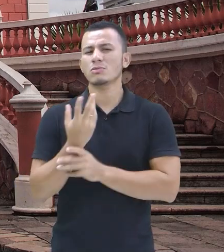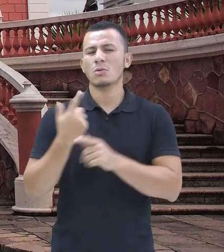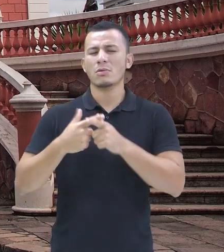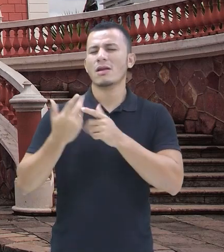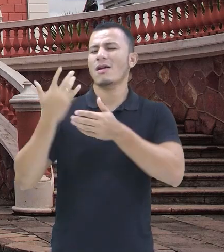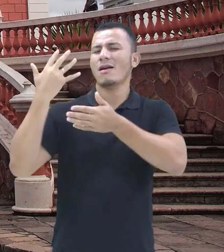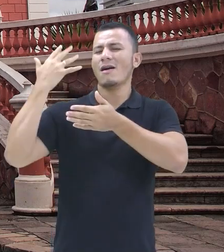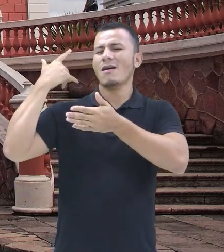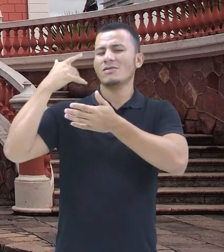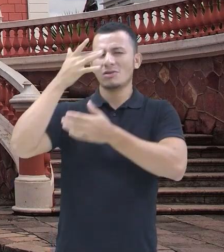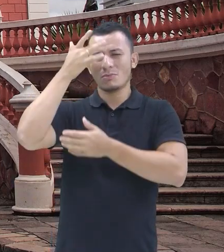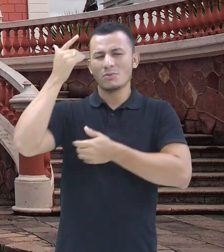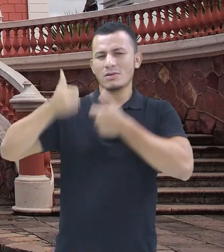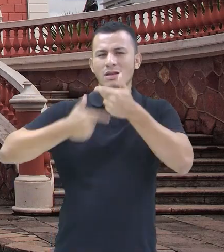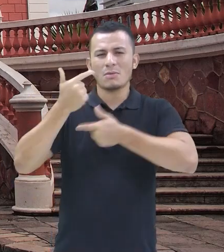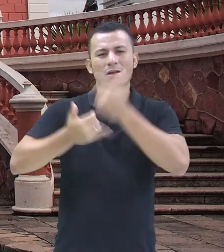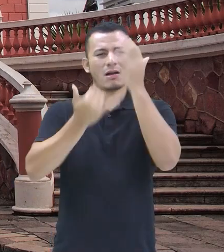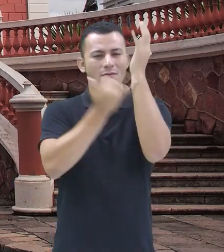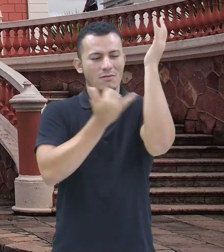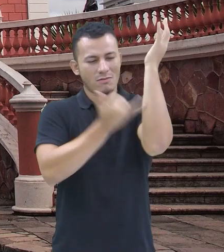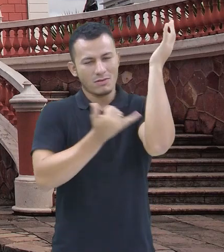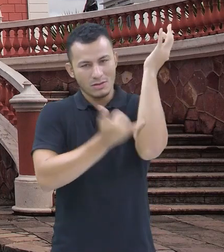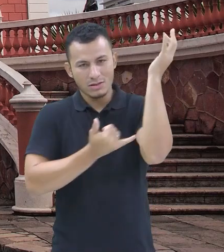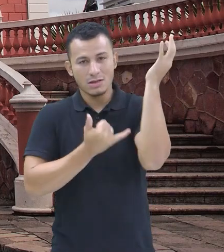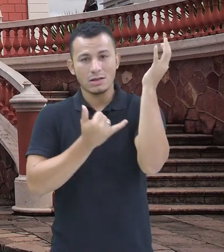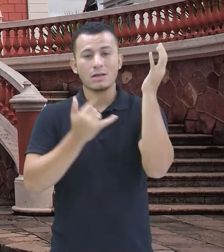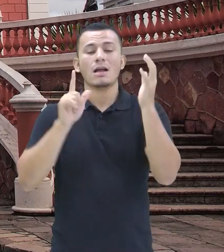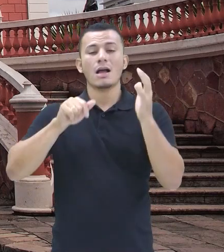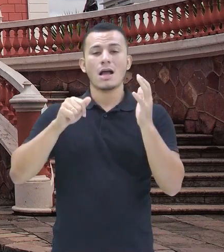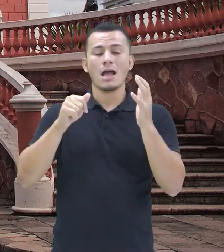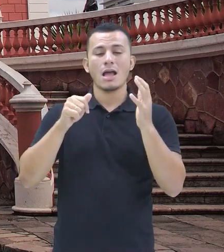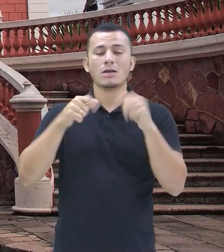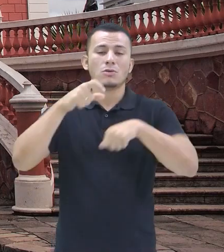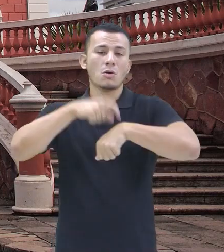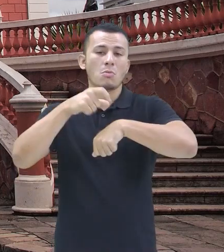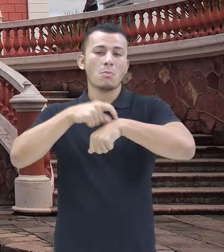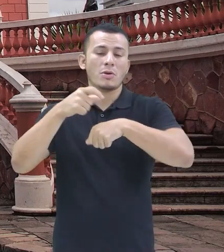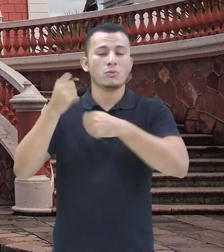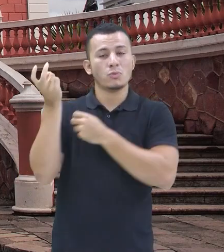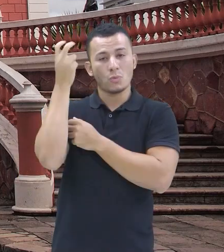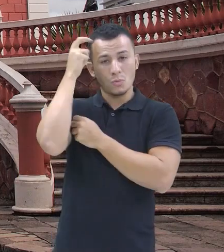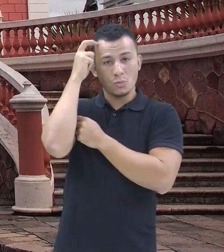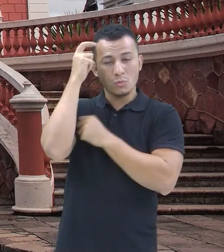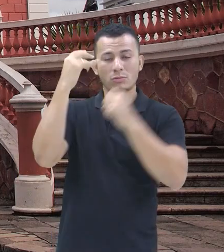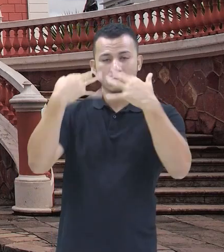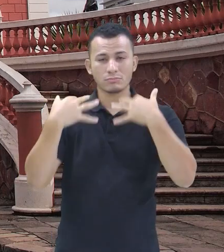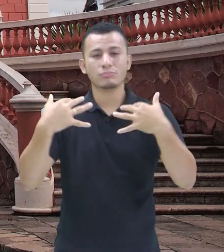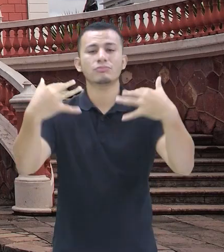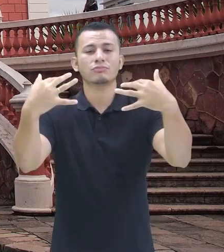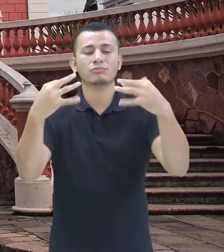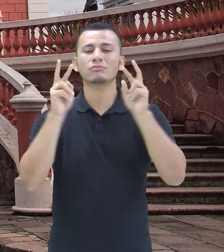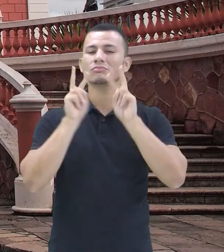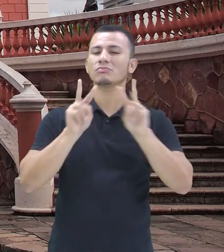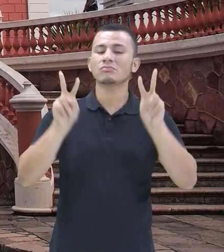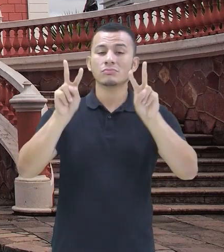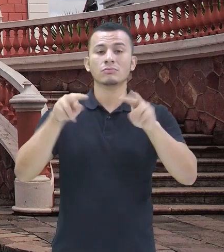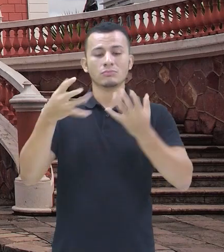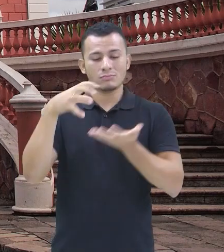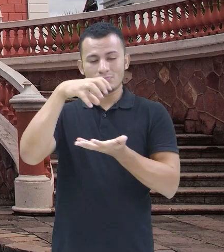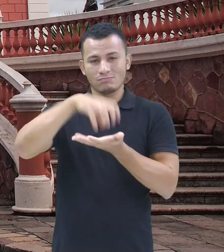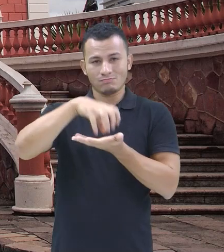né, da borracha, do ouro branco, virem prestigiar os momentos culturais. E ele já é um